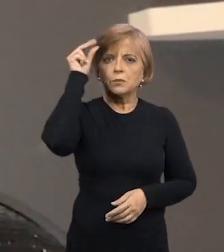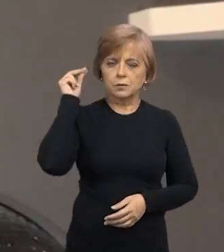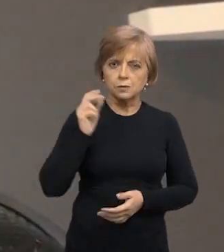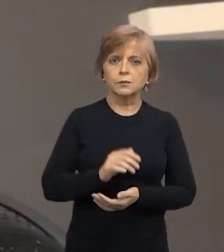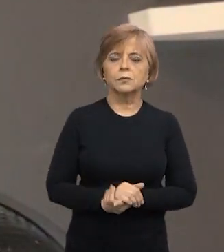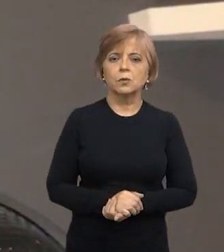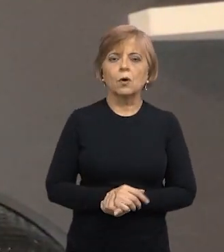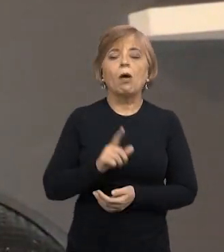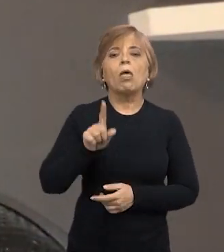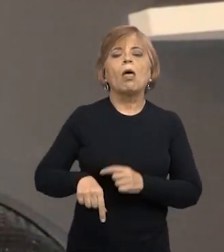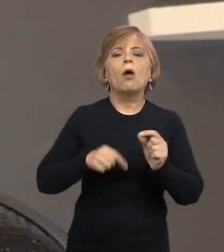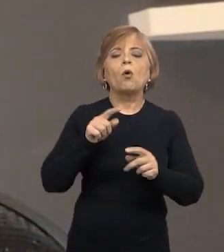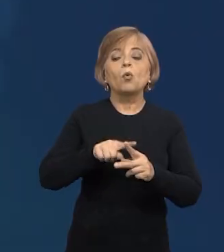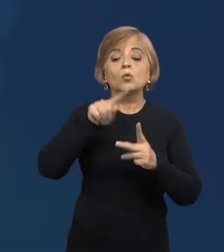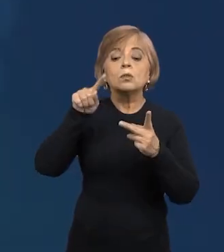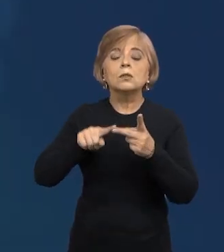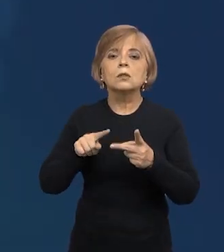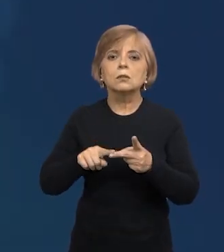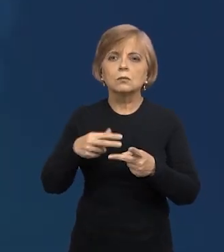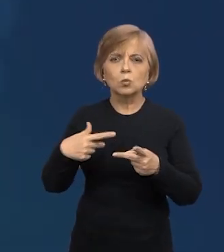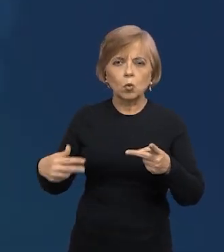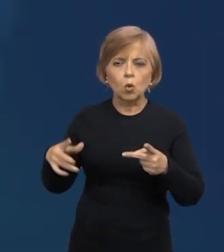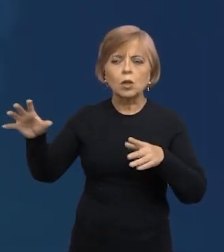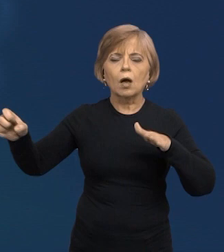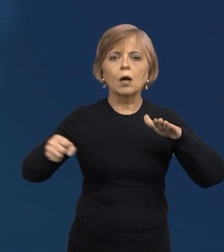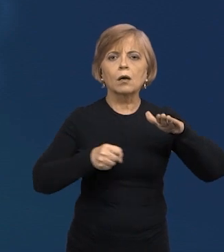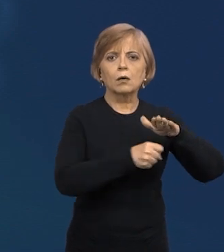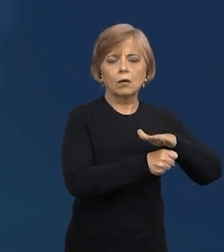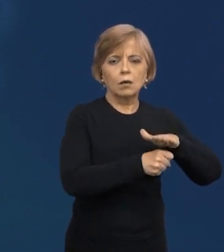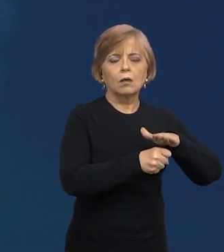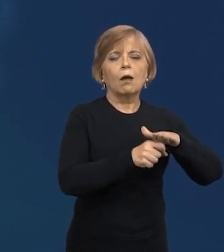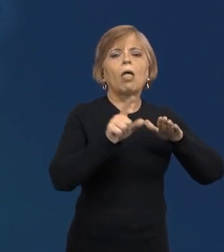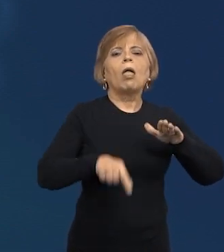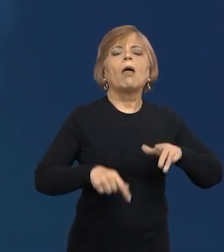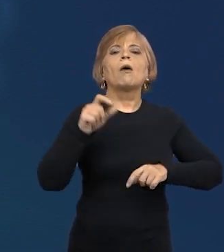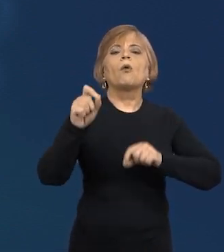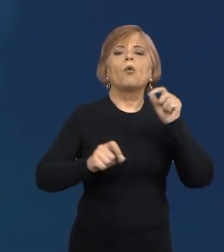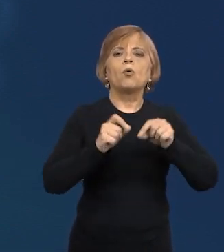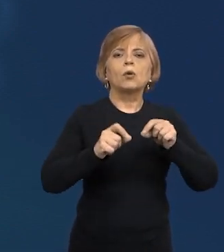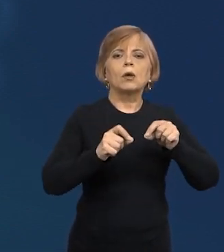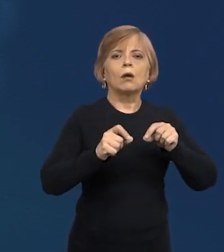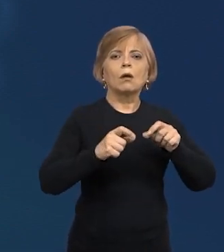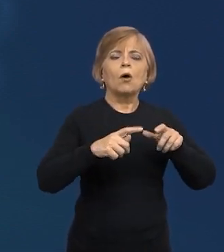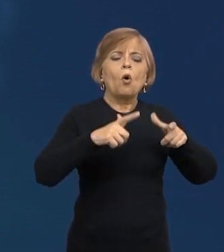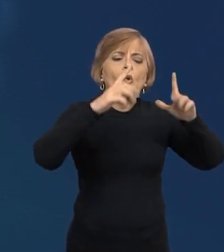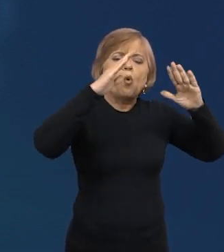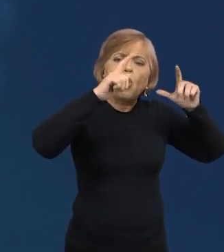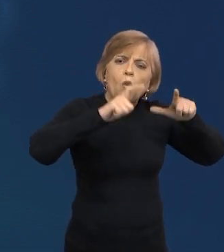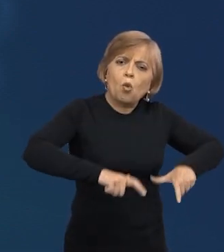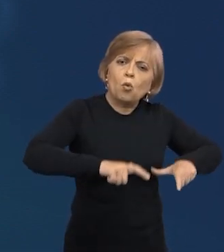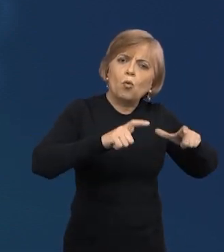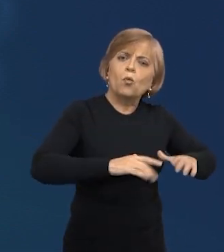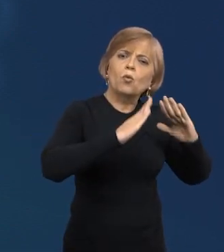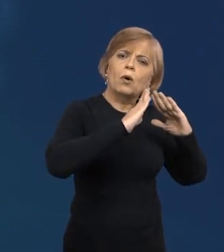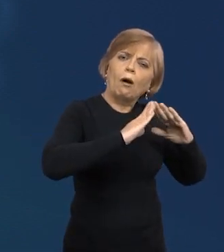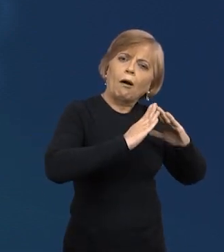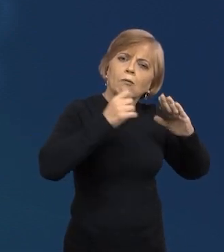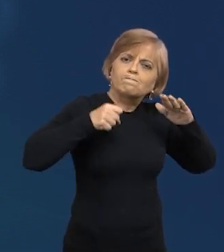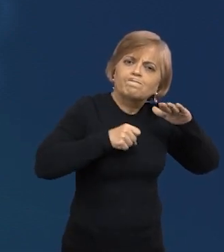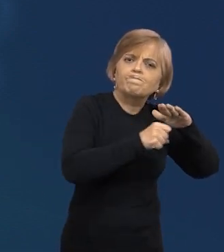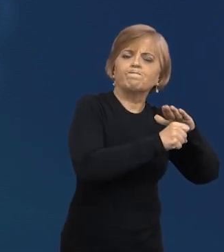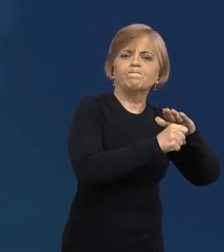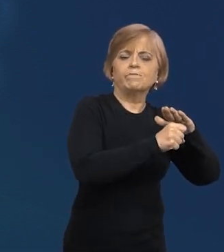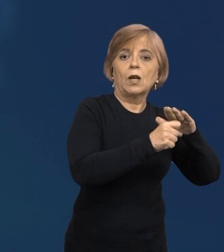seguinte à remoção compulsória, que é o abrigamento. O abrigamento é uma medida